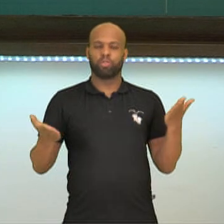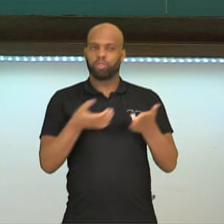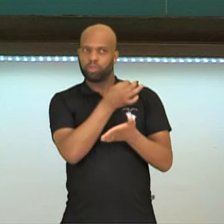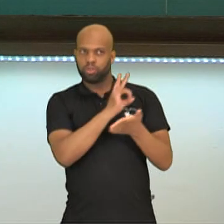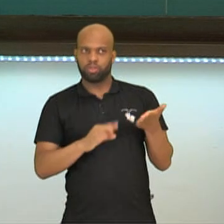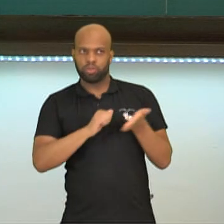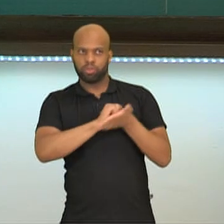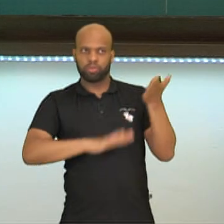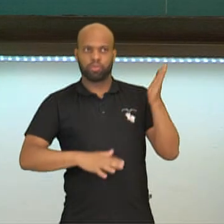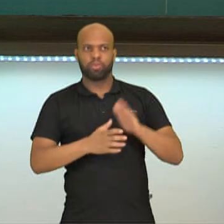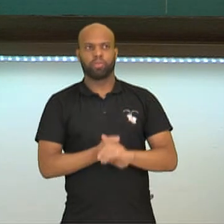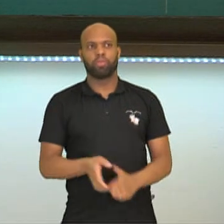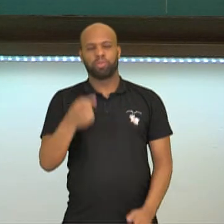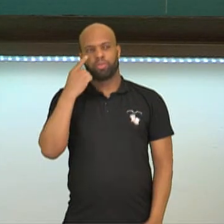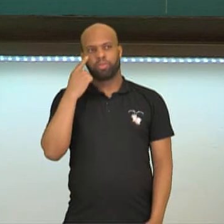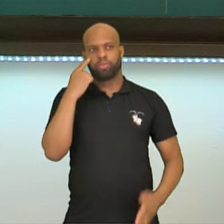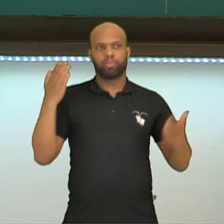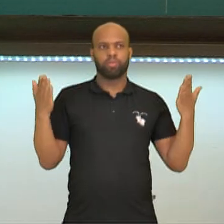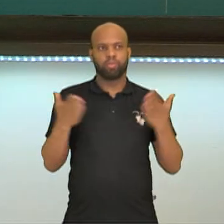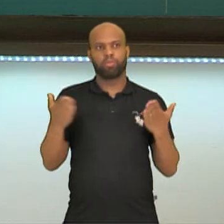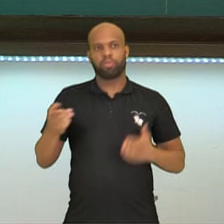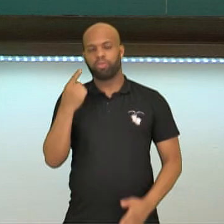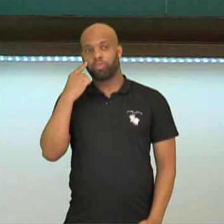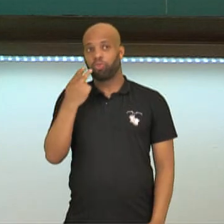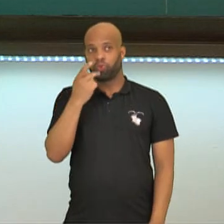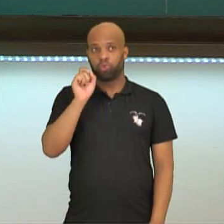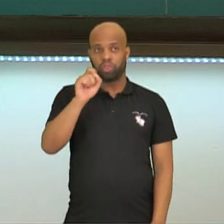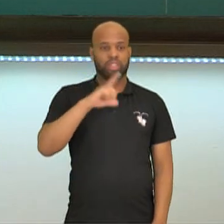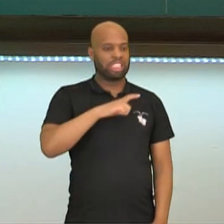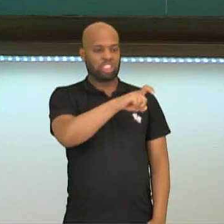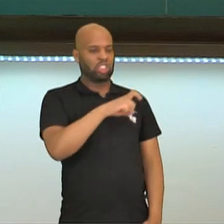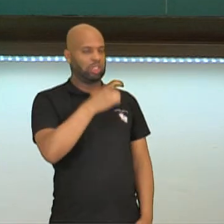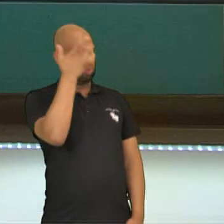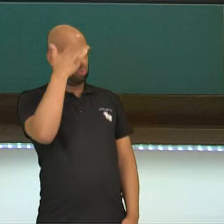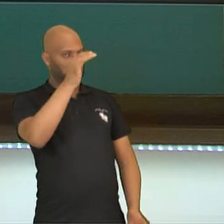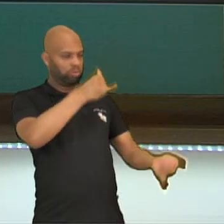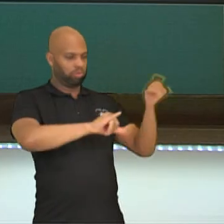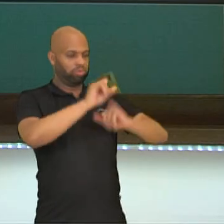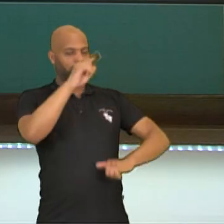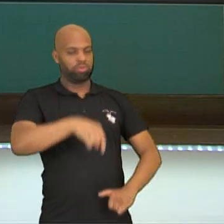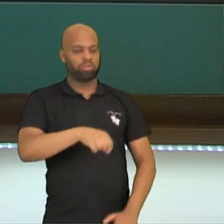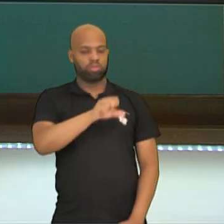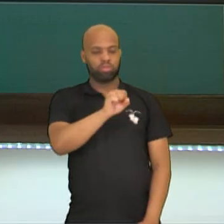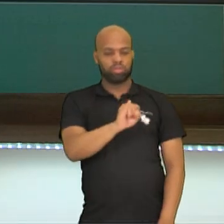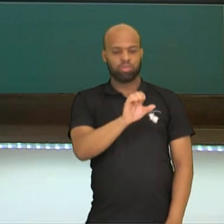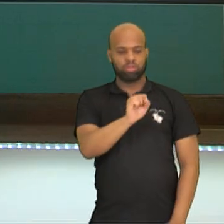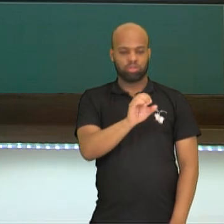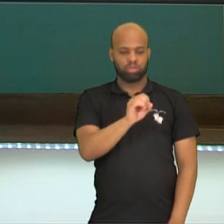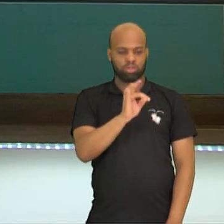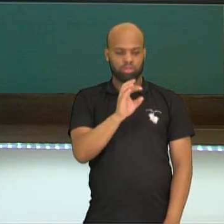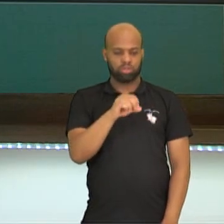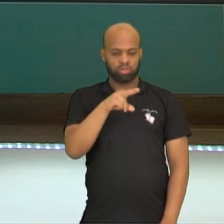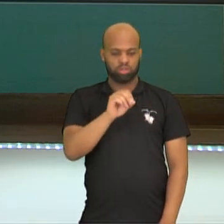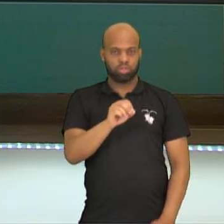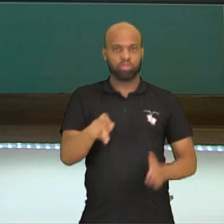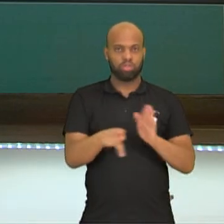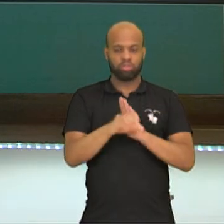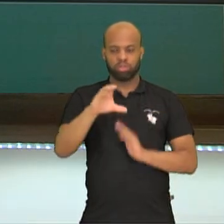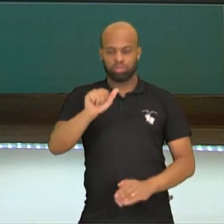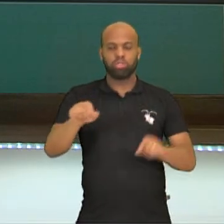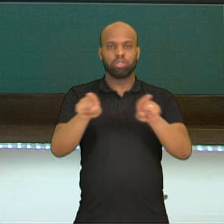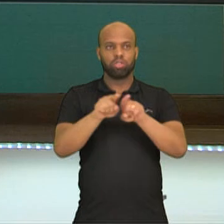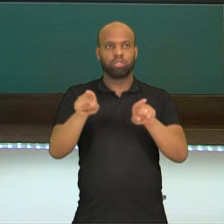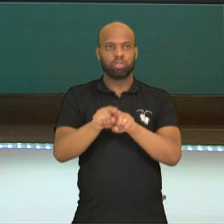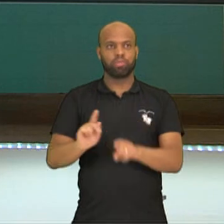Vamos para a correção da atividade? Olha só, ele fala que o elemento X é isótopo do cálcio e isótono do potássio.